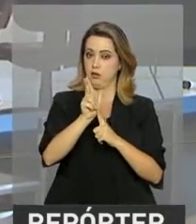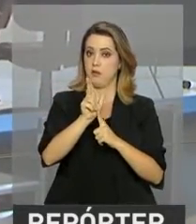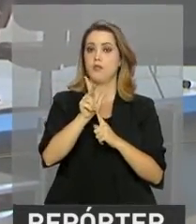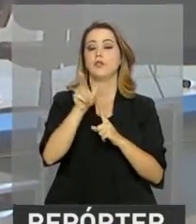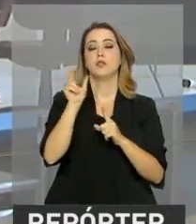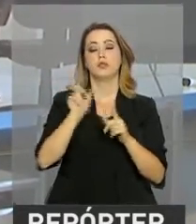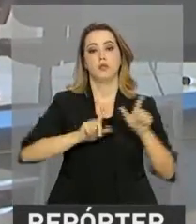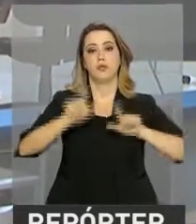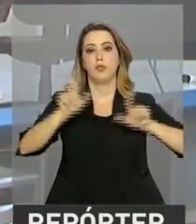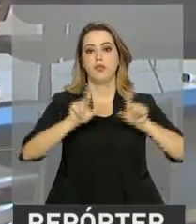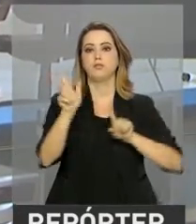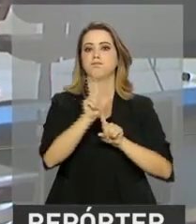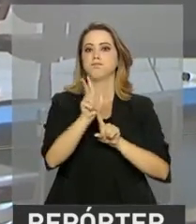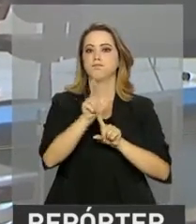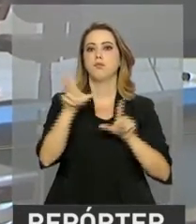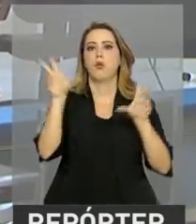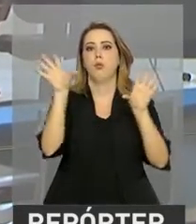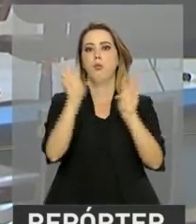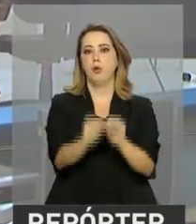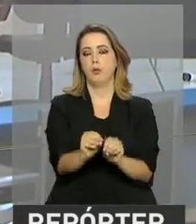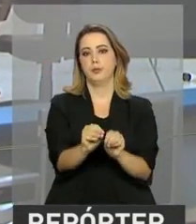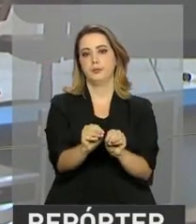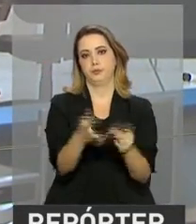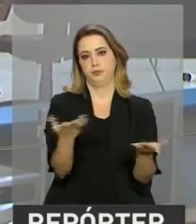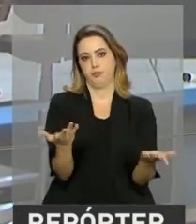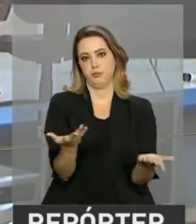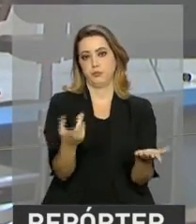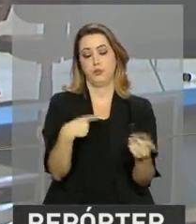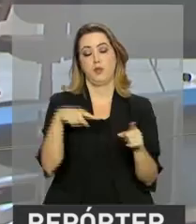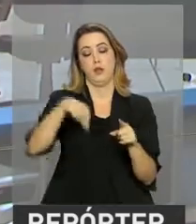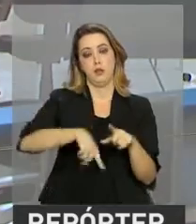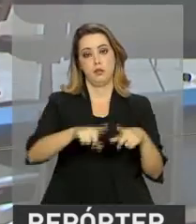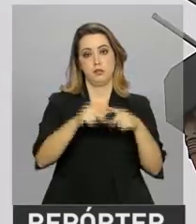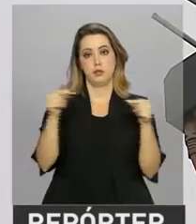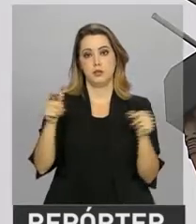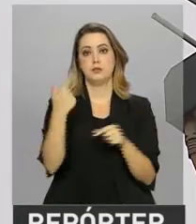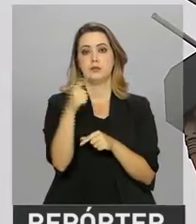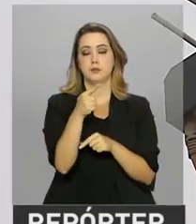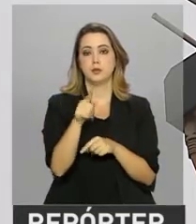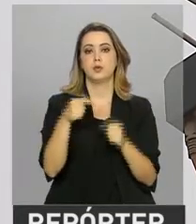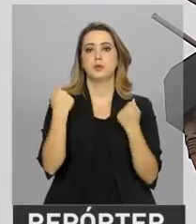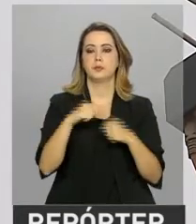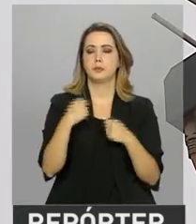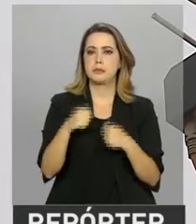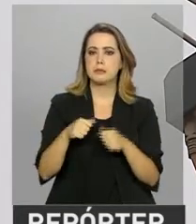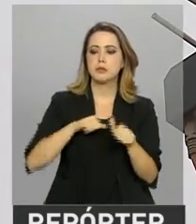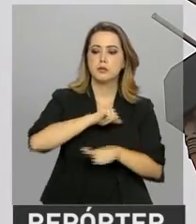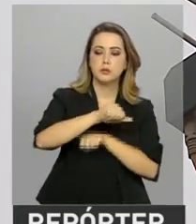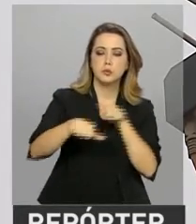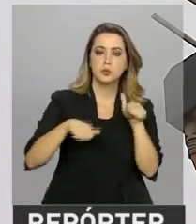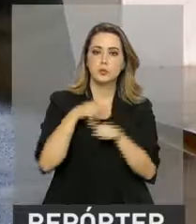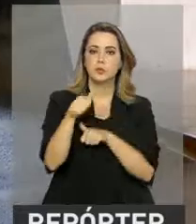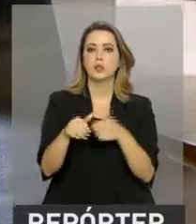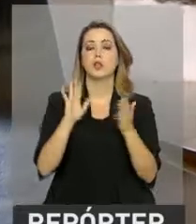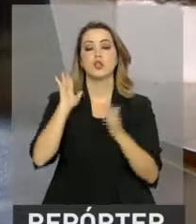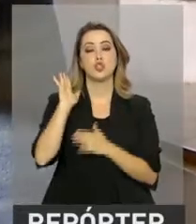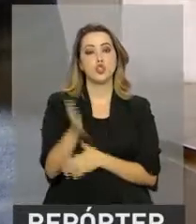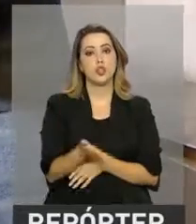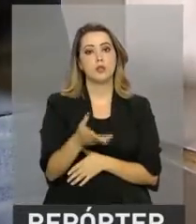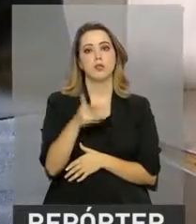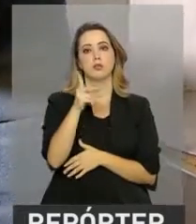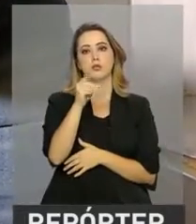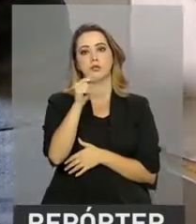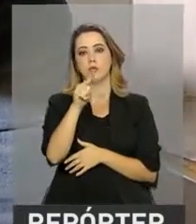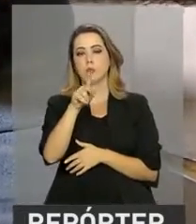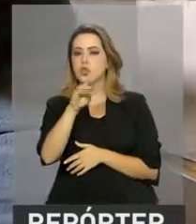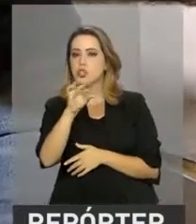no Distrito Federal e em 9 cidades goianas do entorno do DF. Por isso, os moradores devem concluir a mudança para o sinal digital. Segundo o